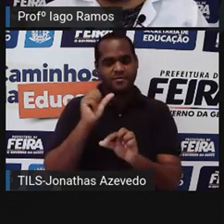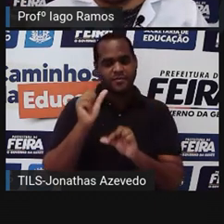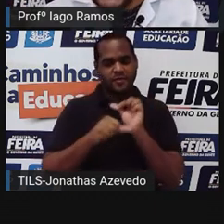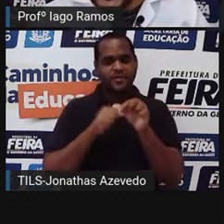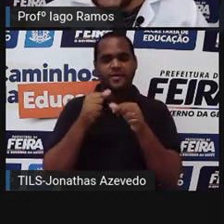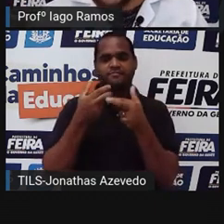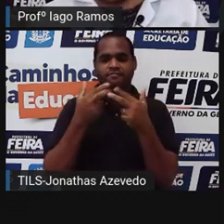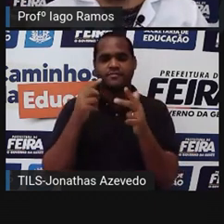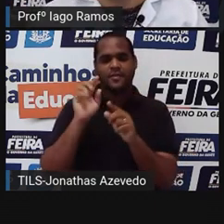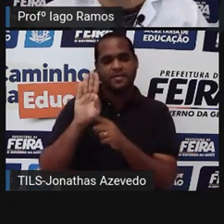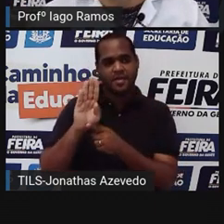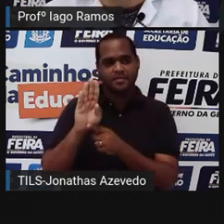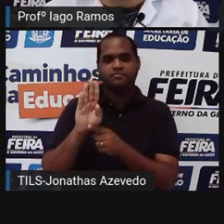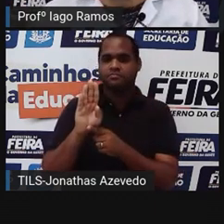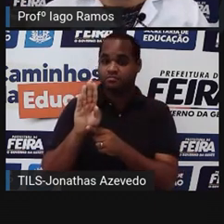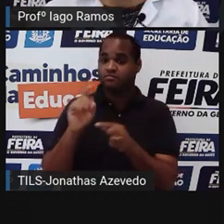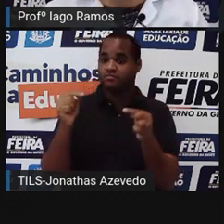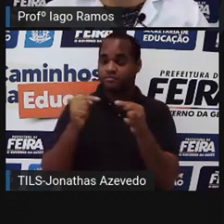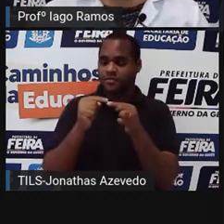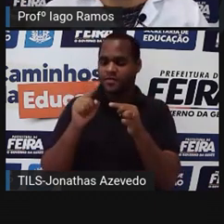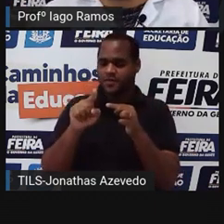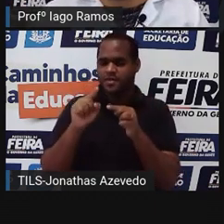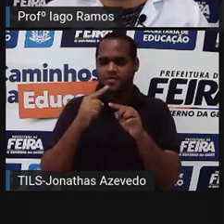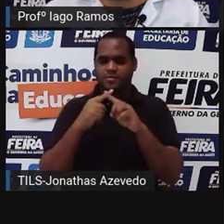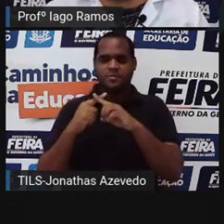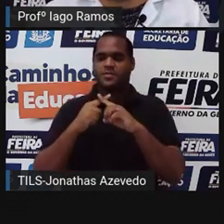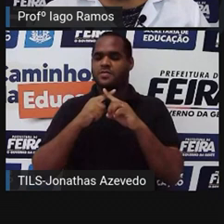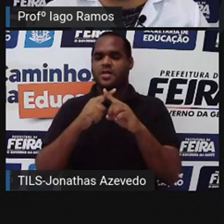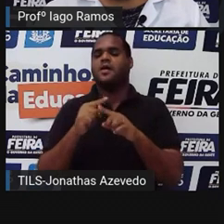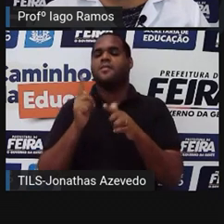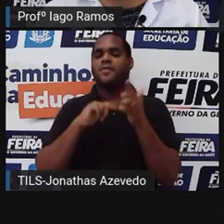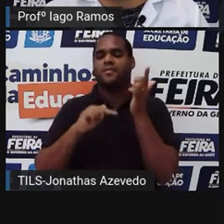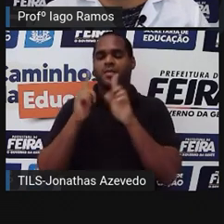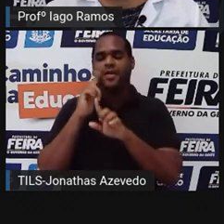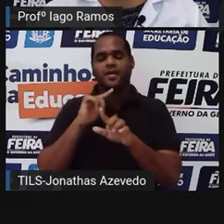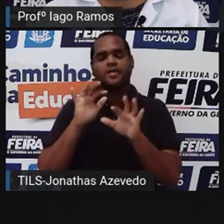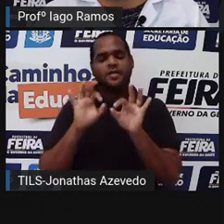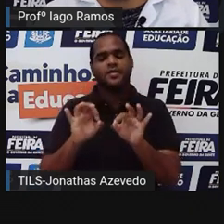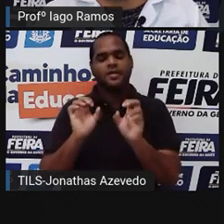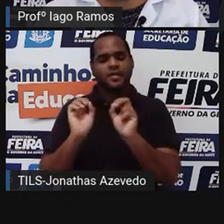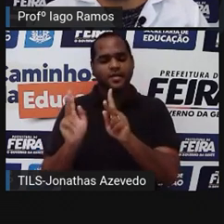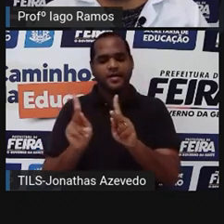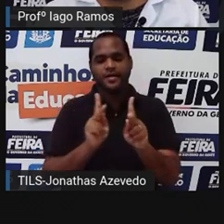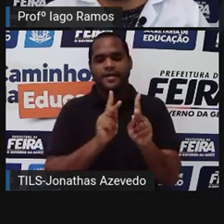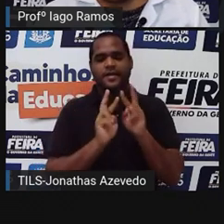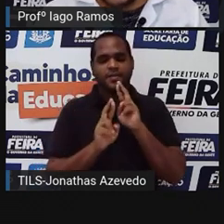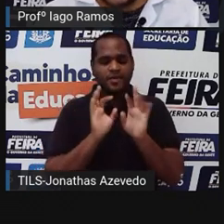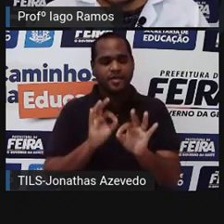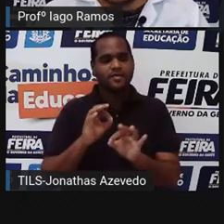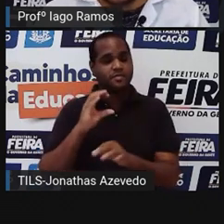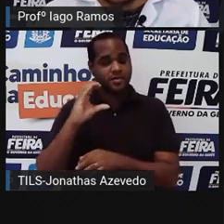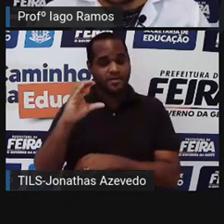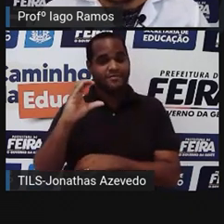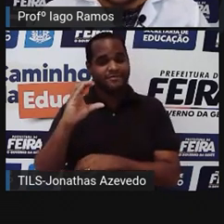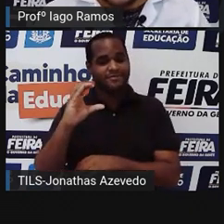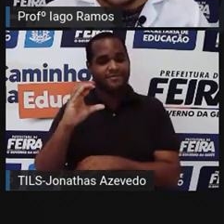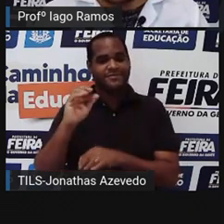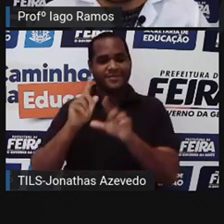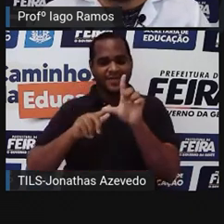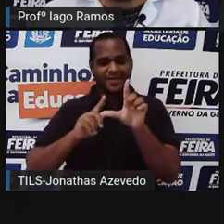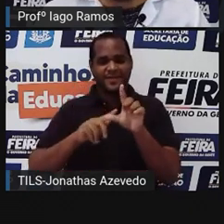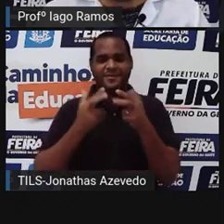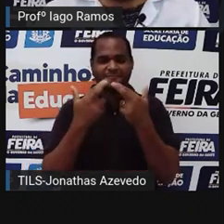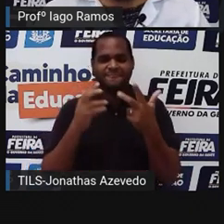coeficiente B, né? Quando eu multiplicar eles, o resultado tem que ser o coeficiente C,